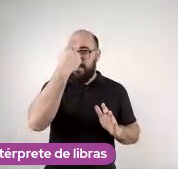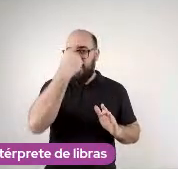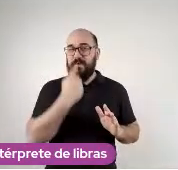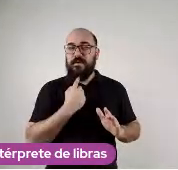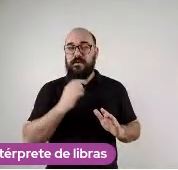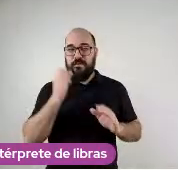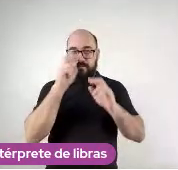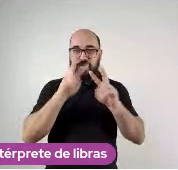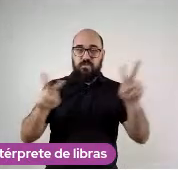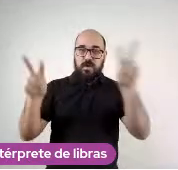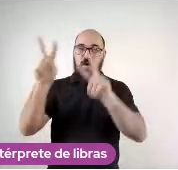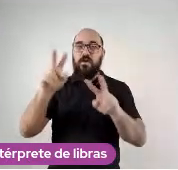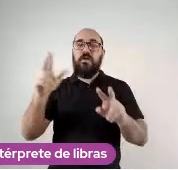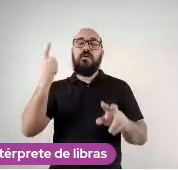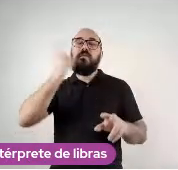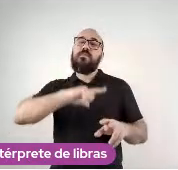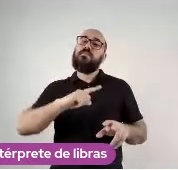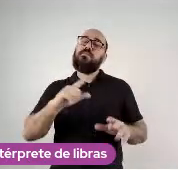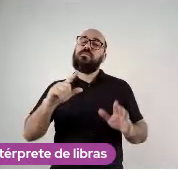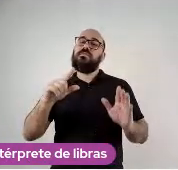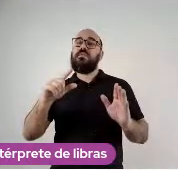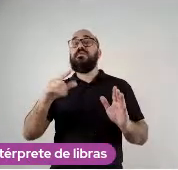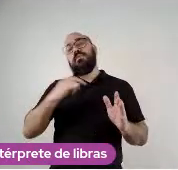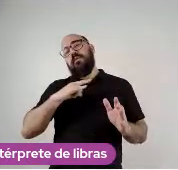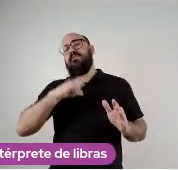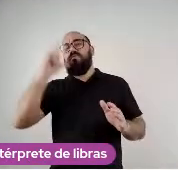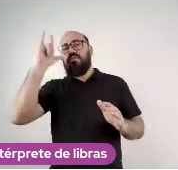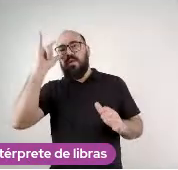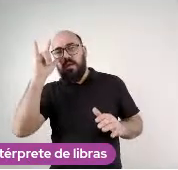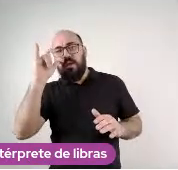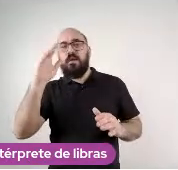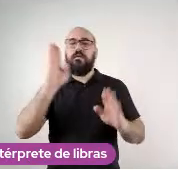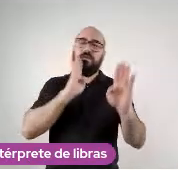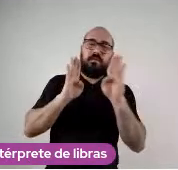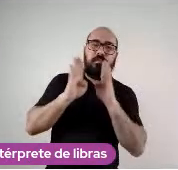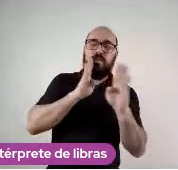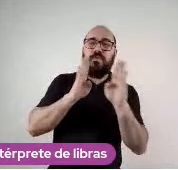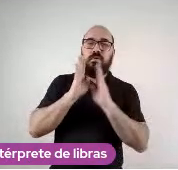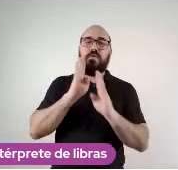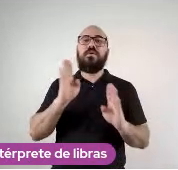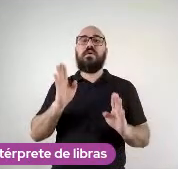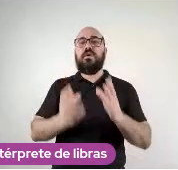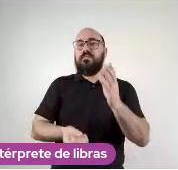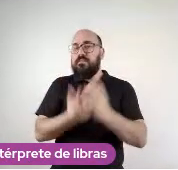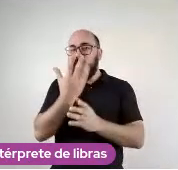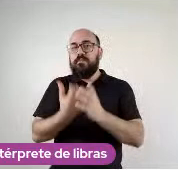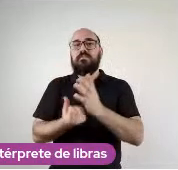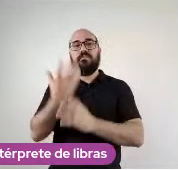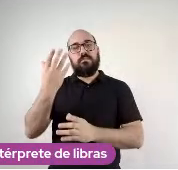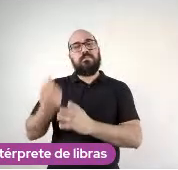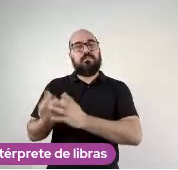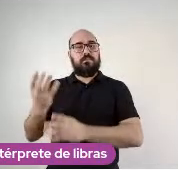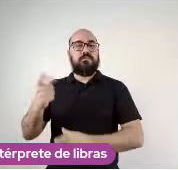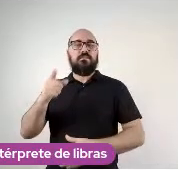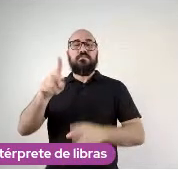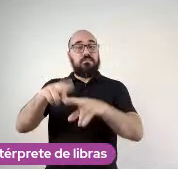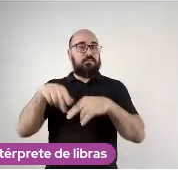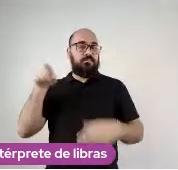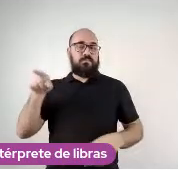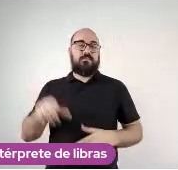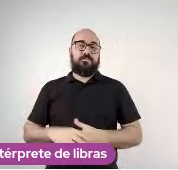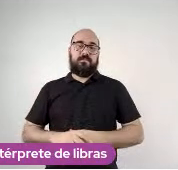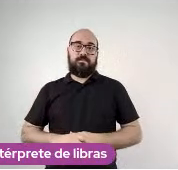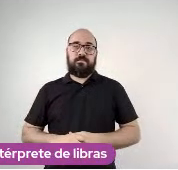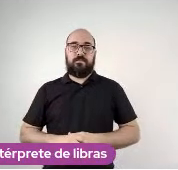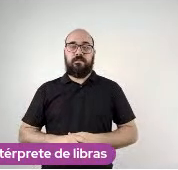já os perfis do Instagram e Facebook foram criados a partir dali. E, a partir de então,